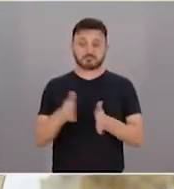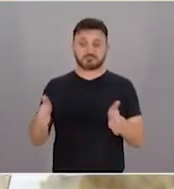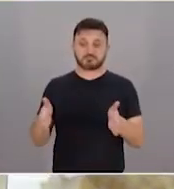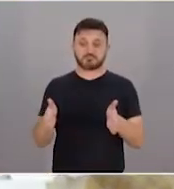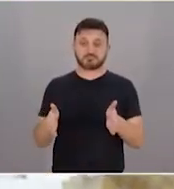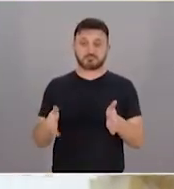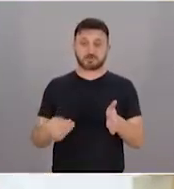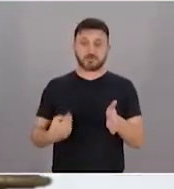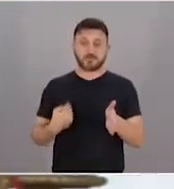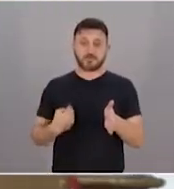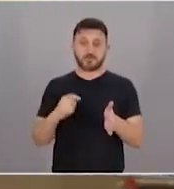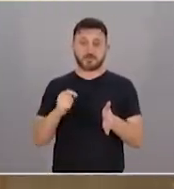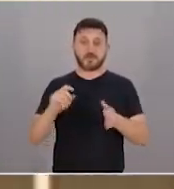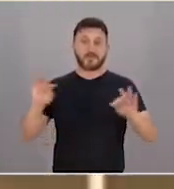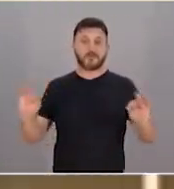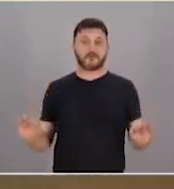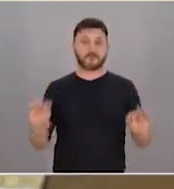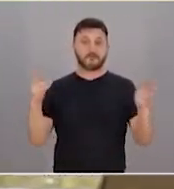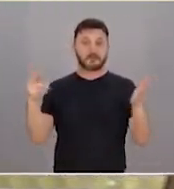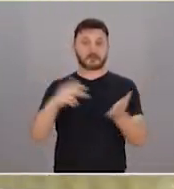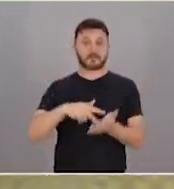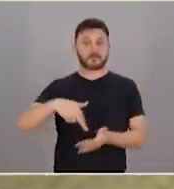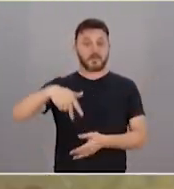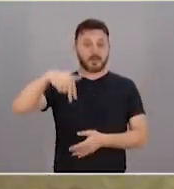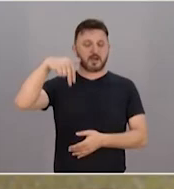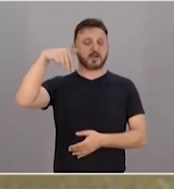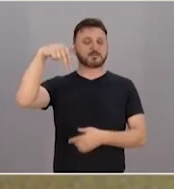nós vivemos a grande festa da Páscoa.